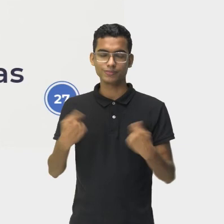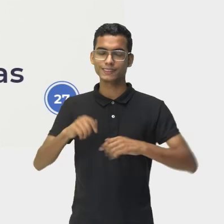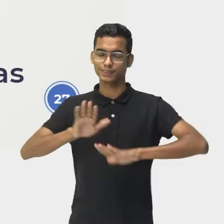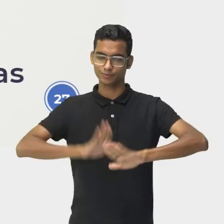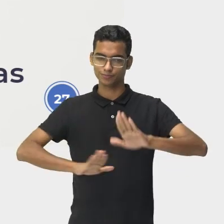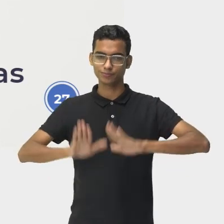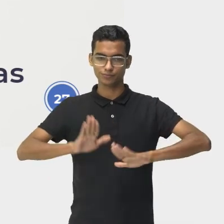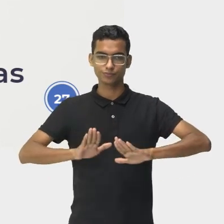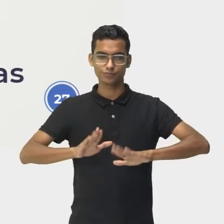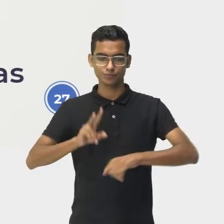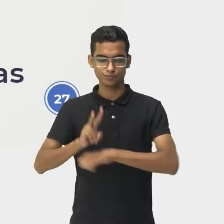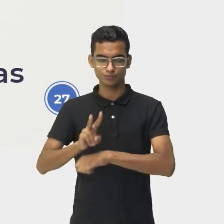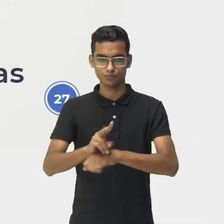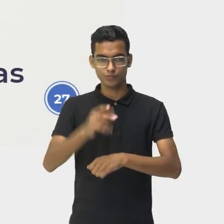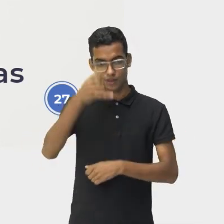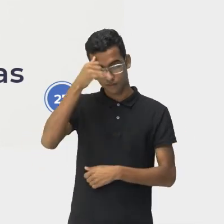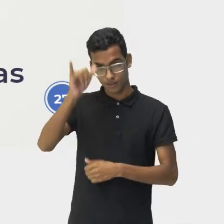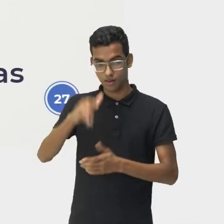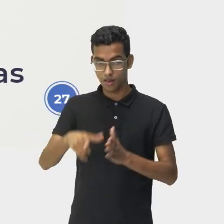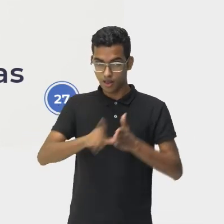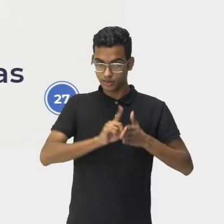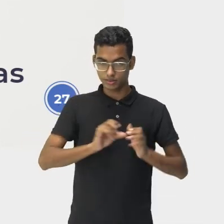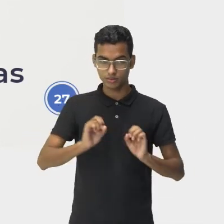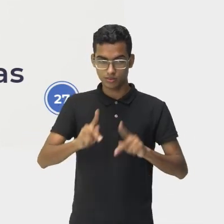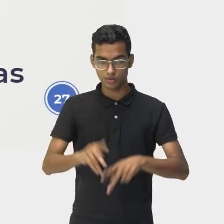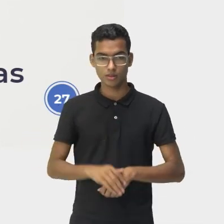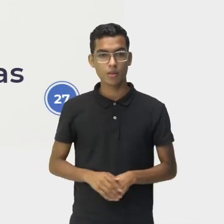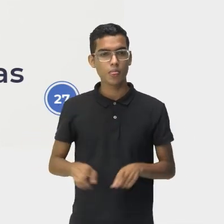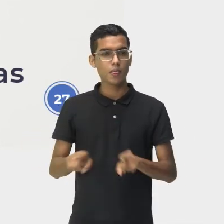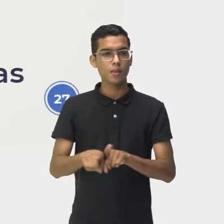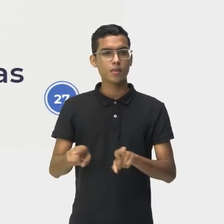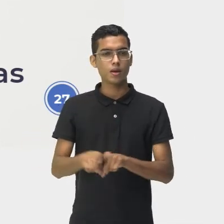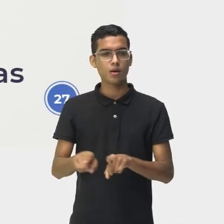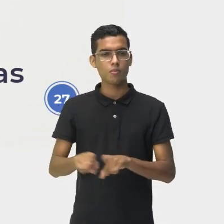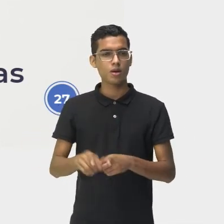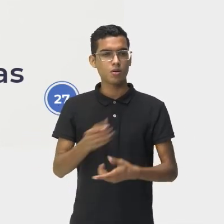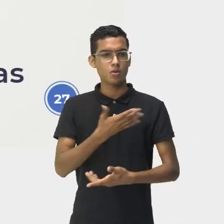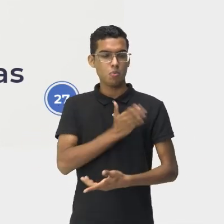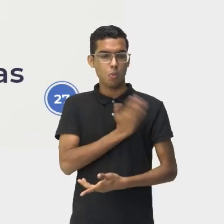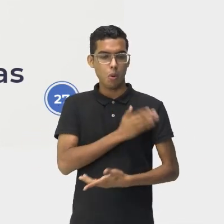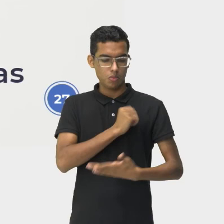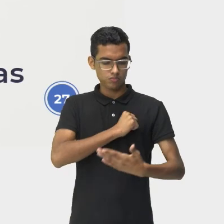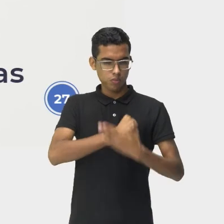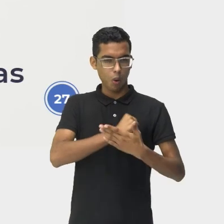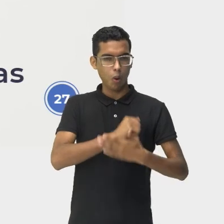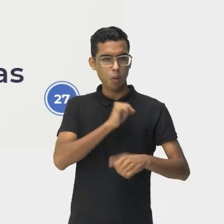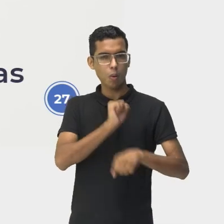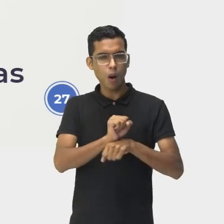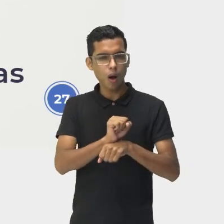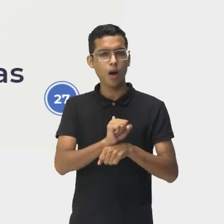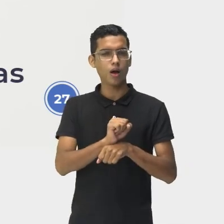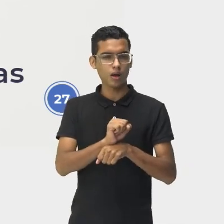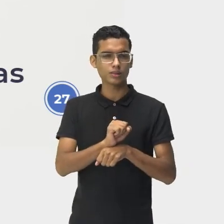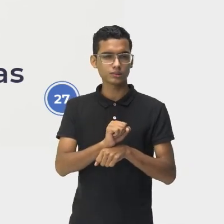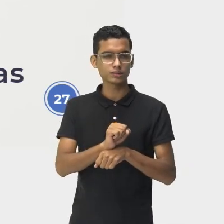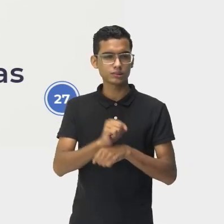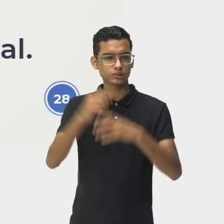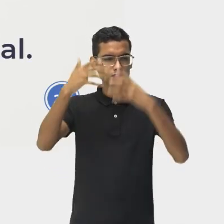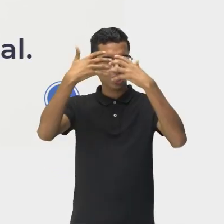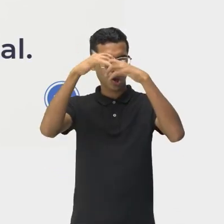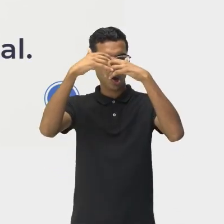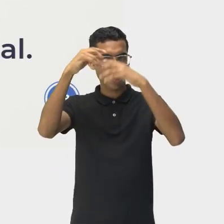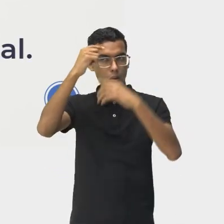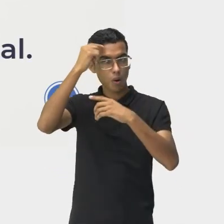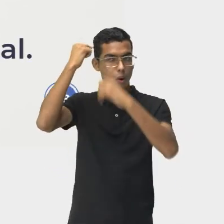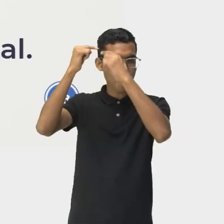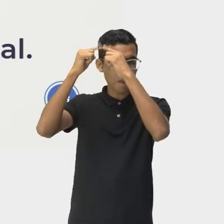aí o que pode ter também? Insuficiência cardíaca, acidente vascular cerebral, dentre vários outros que foi o que nós vimos durante